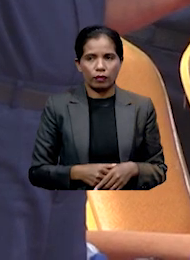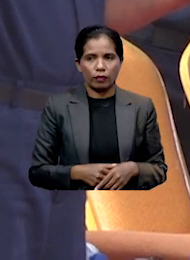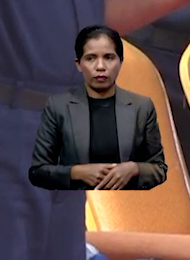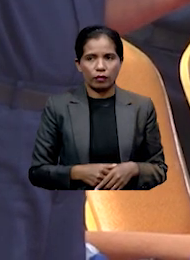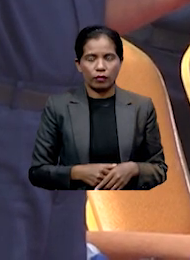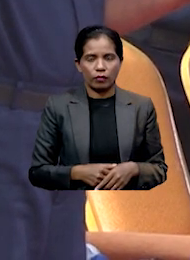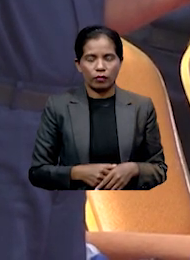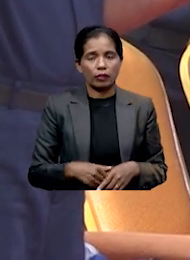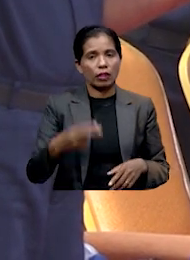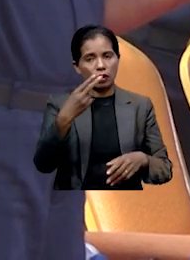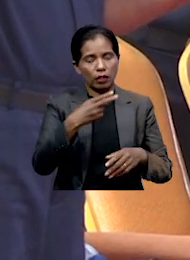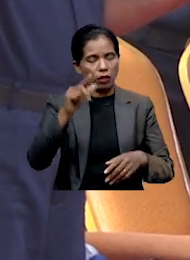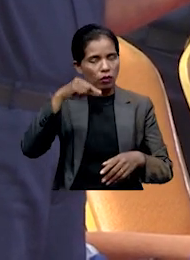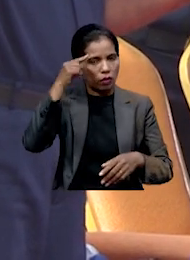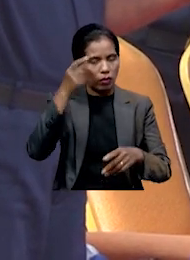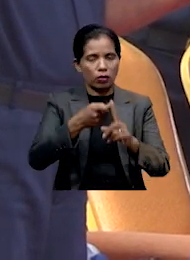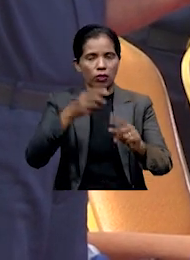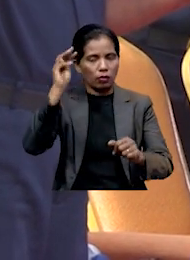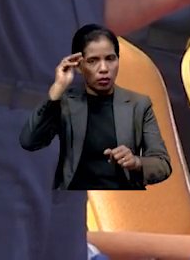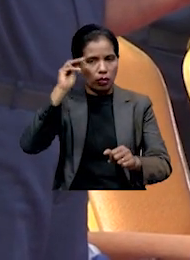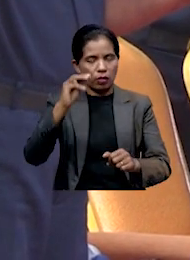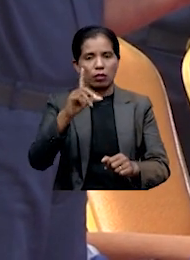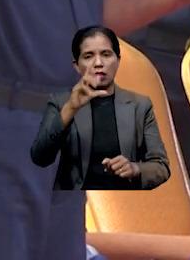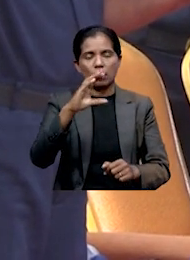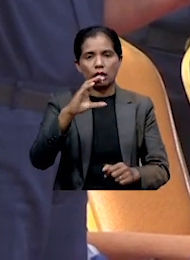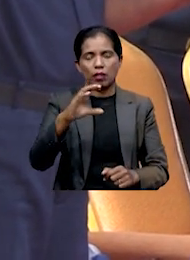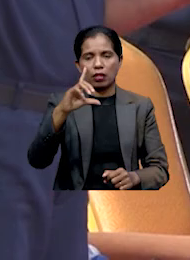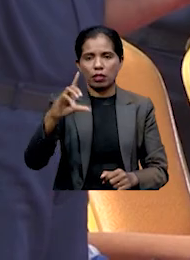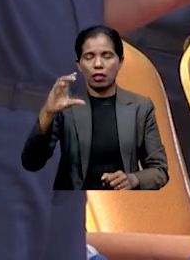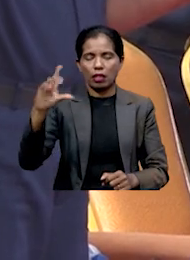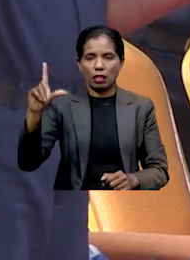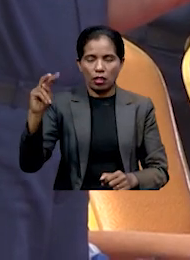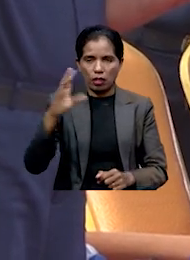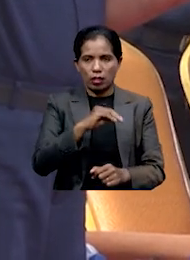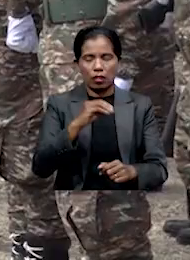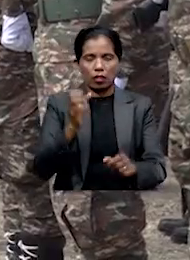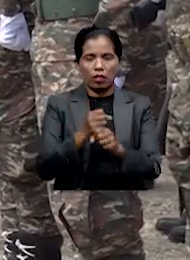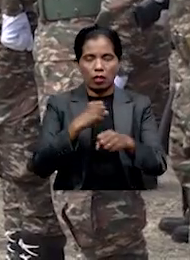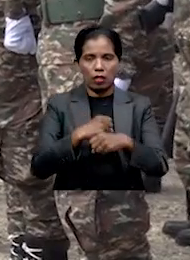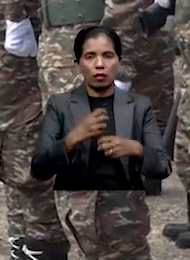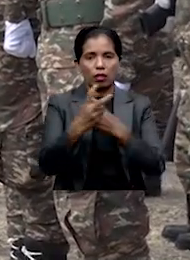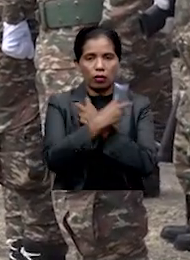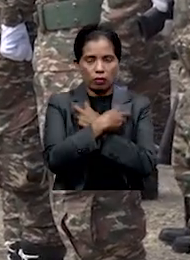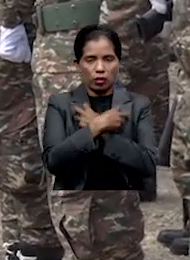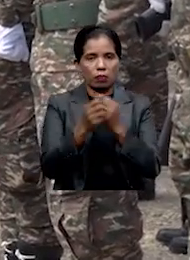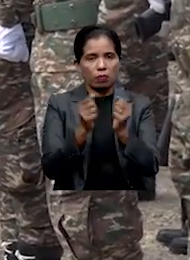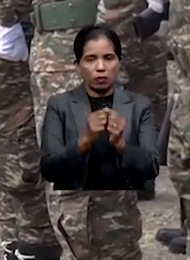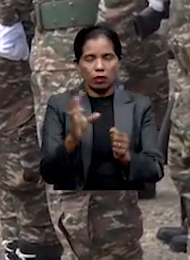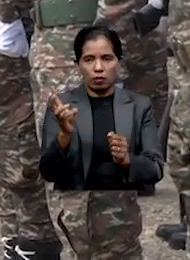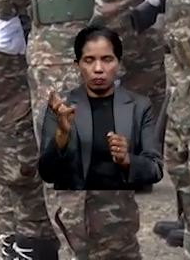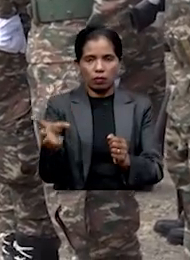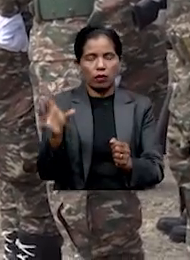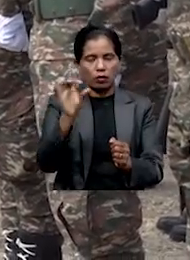Quinta, né? Governo lhe ministério do assunto combatente e libertação nacional halot restus mortal na Nenulo Restinualo, nebemak mata